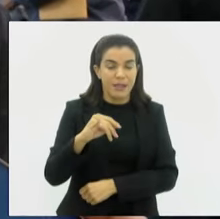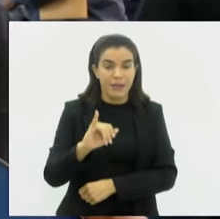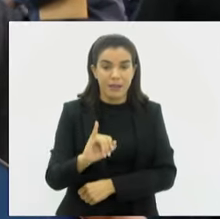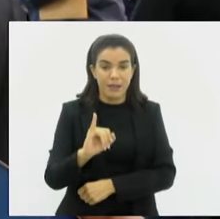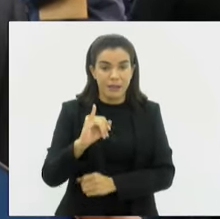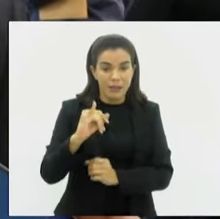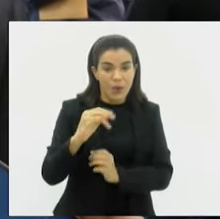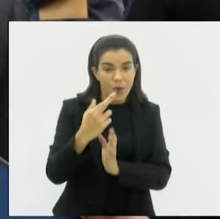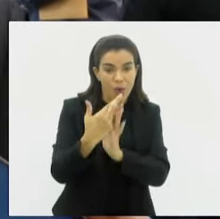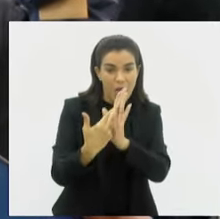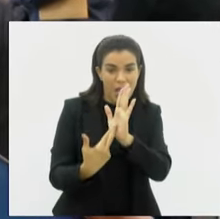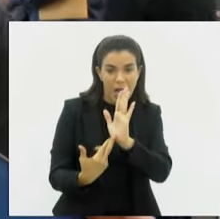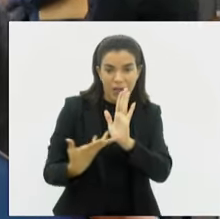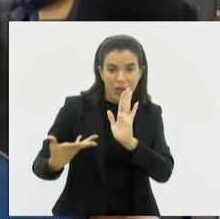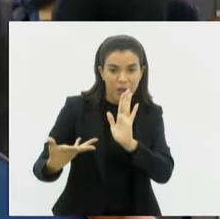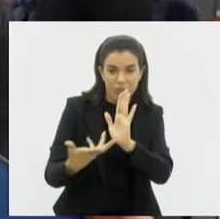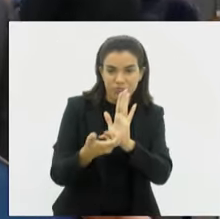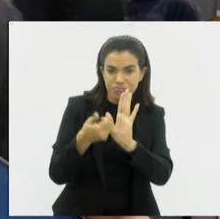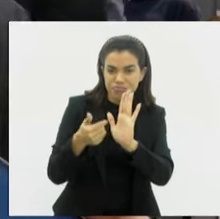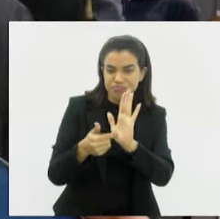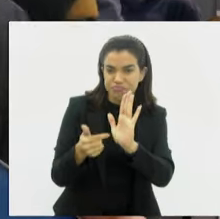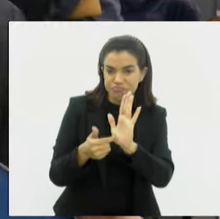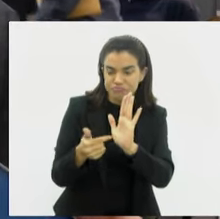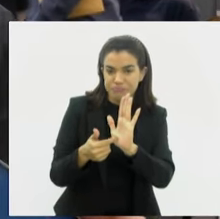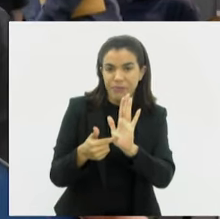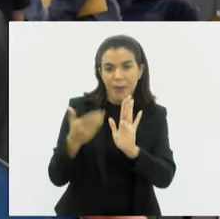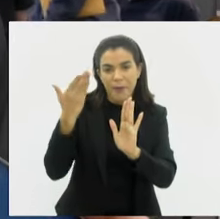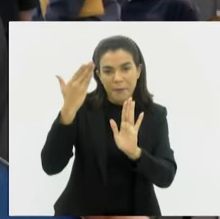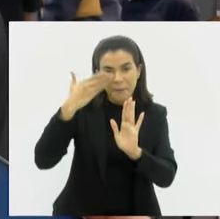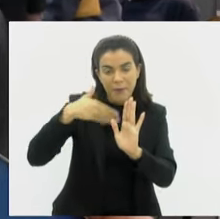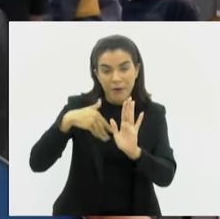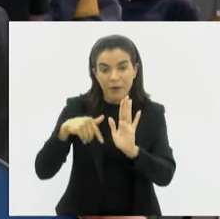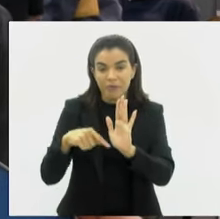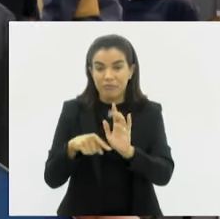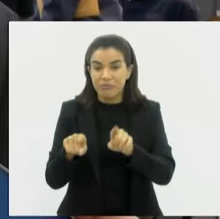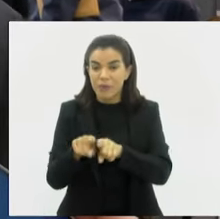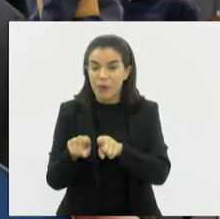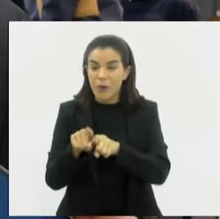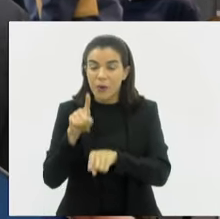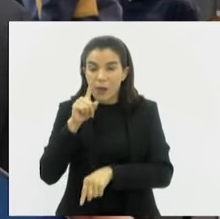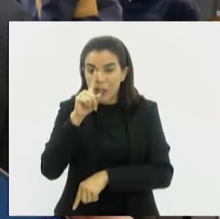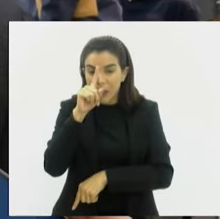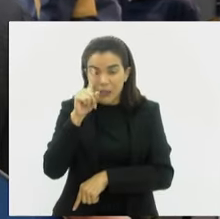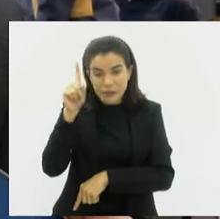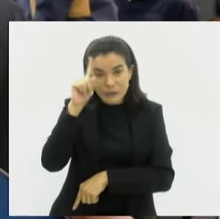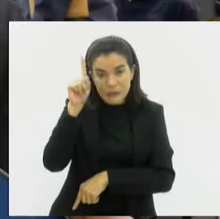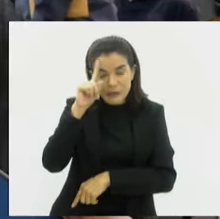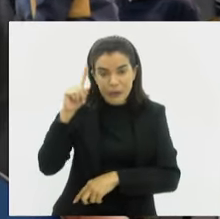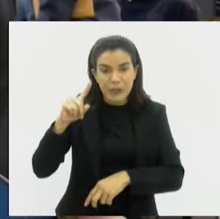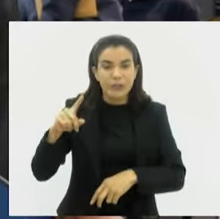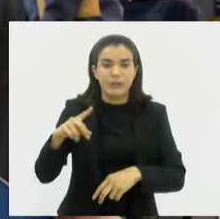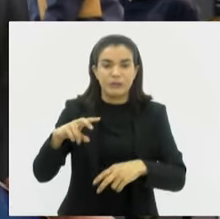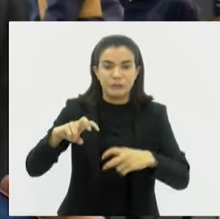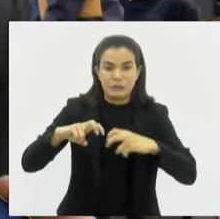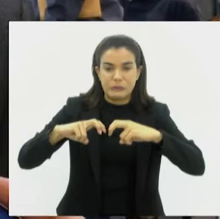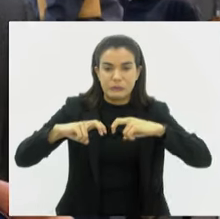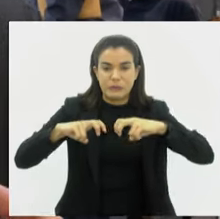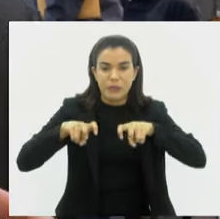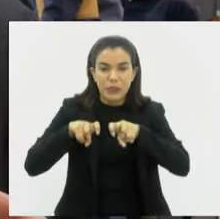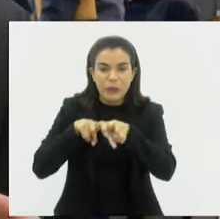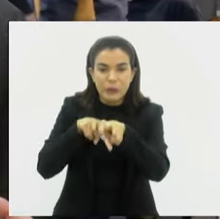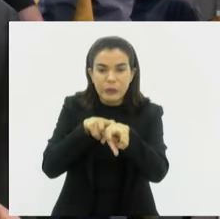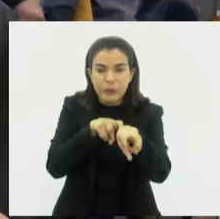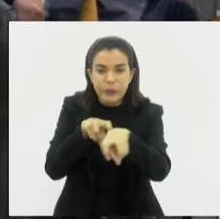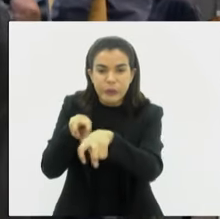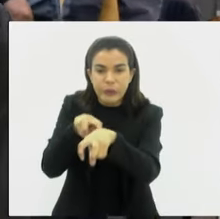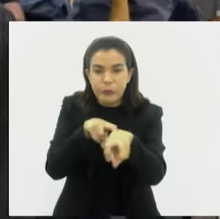CPI está muito bem feito. A previsibilidade de acidente é bastante possível, né? Mas as